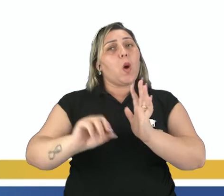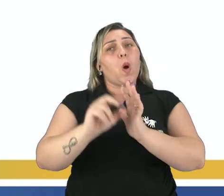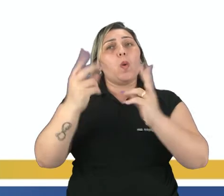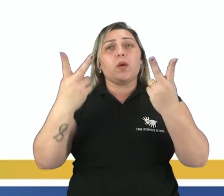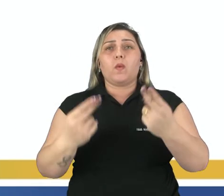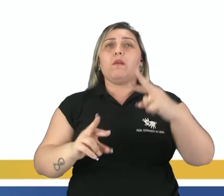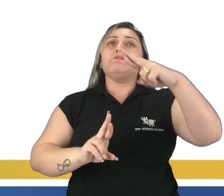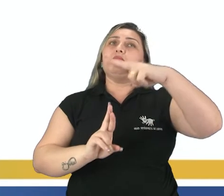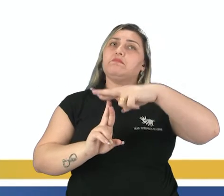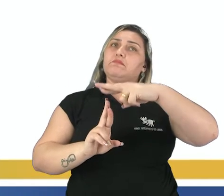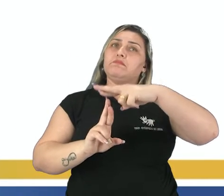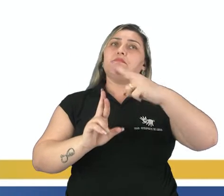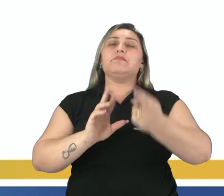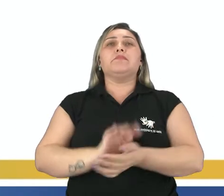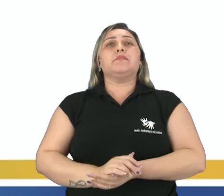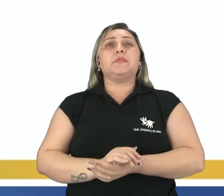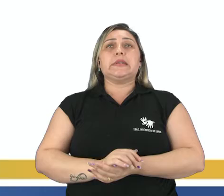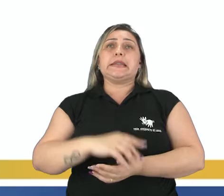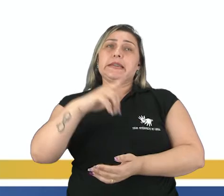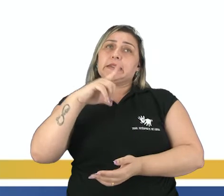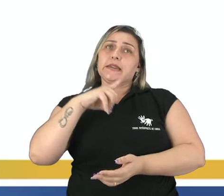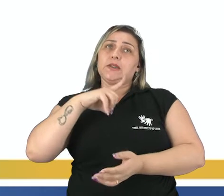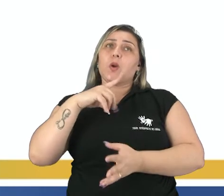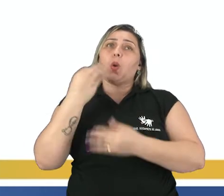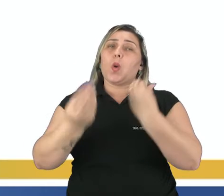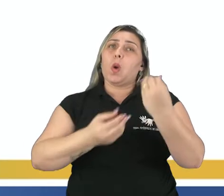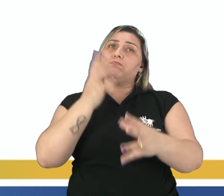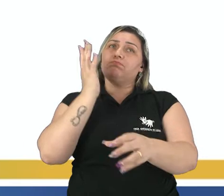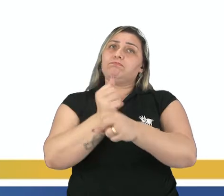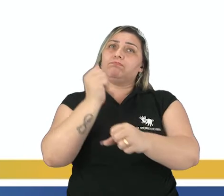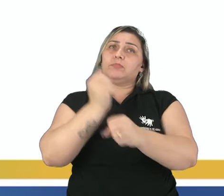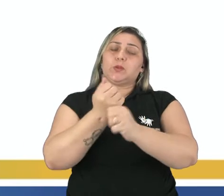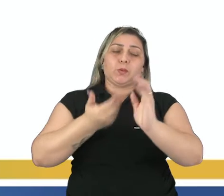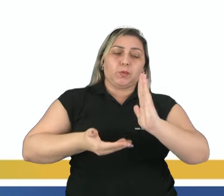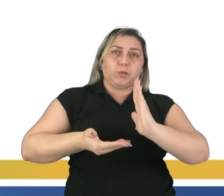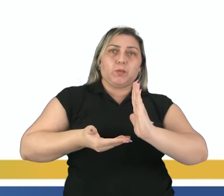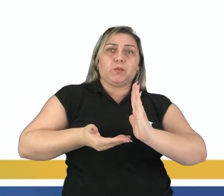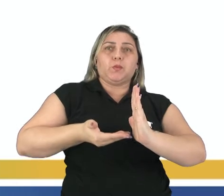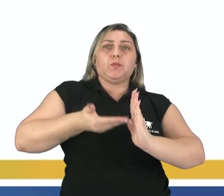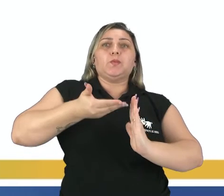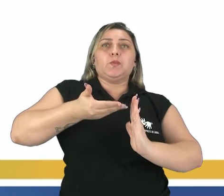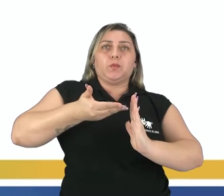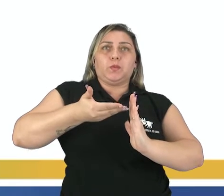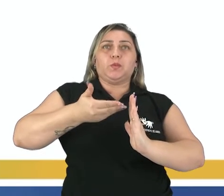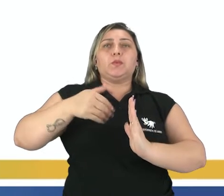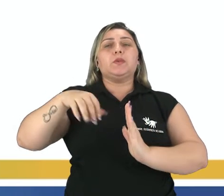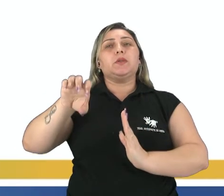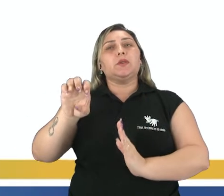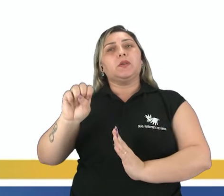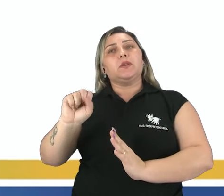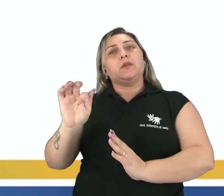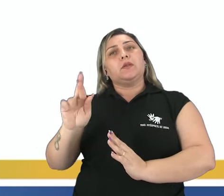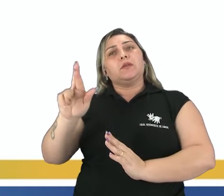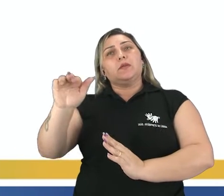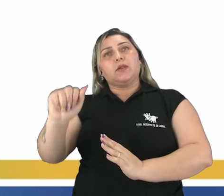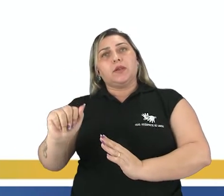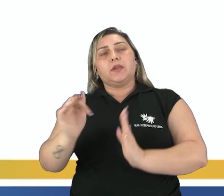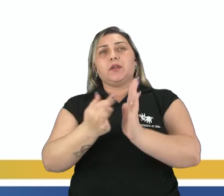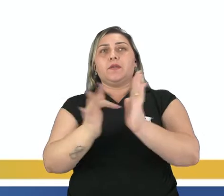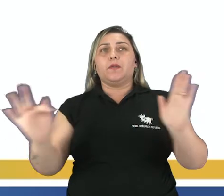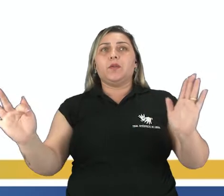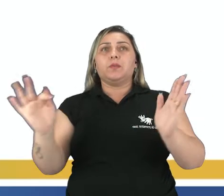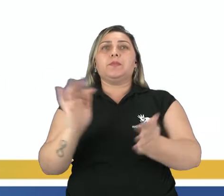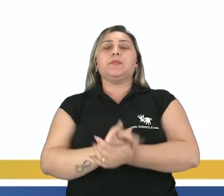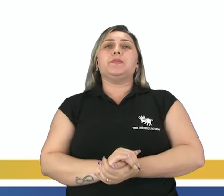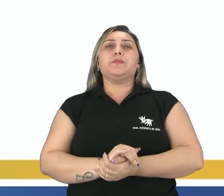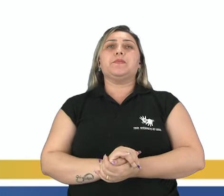ao raio. E aí nós temos aí, bem simples, o volume da esfera na fórmula, que